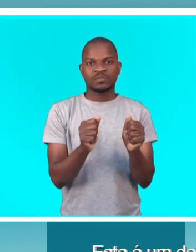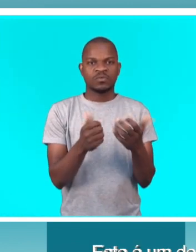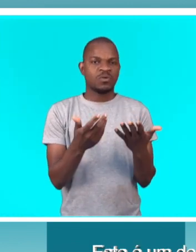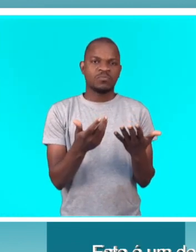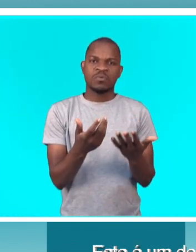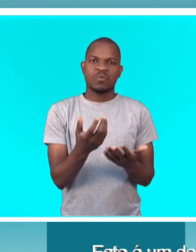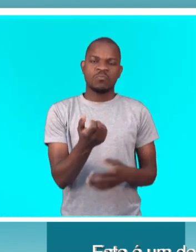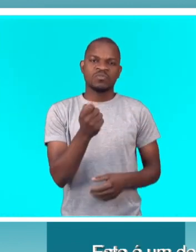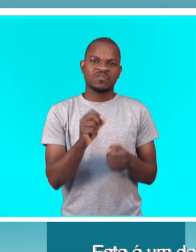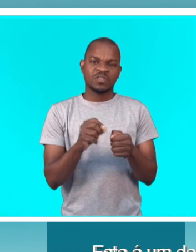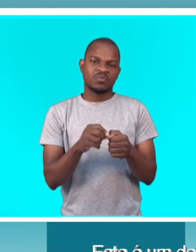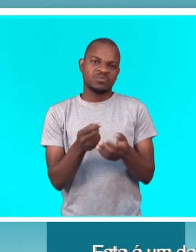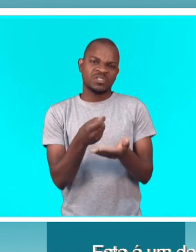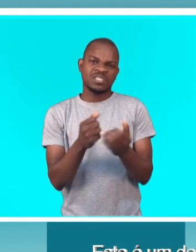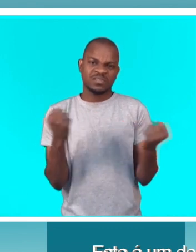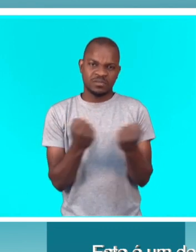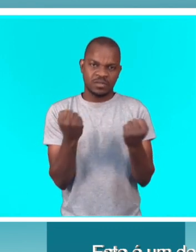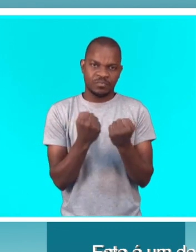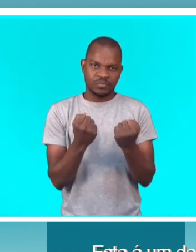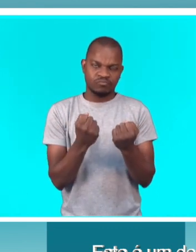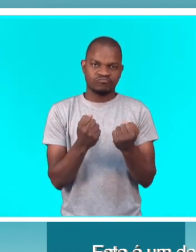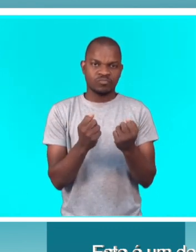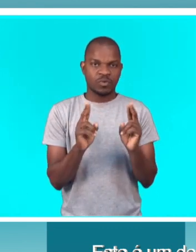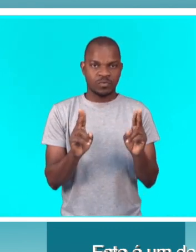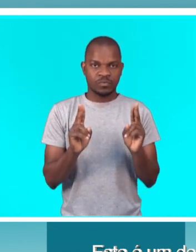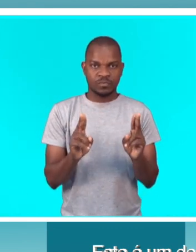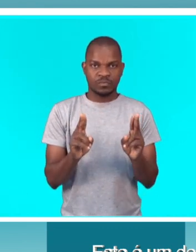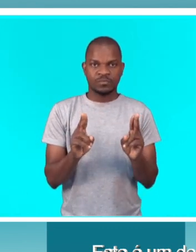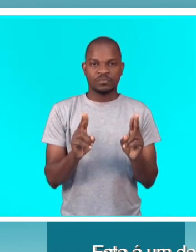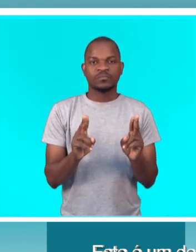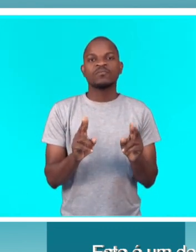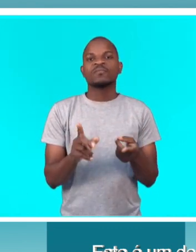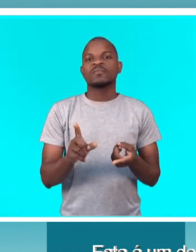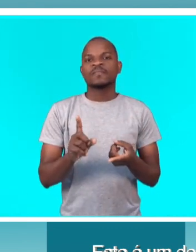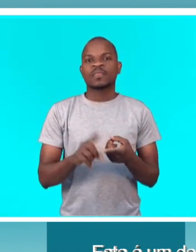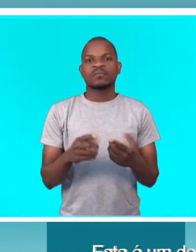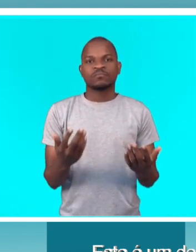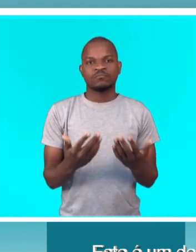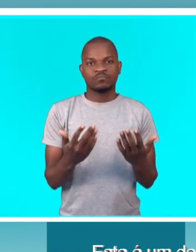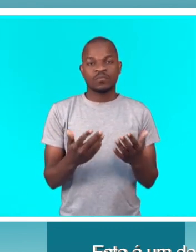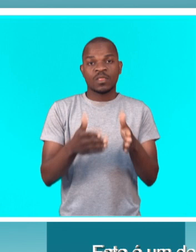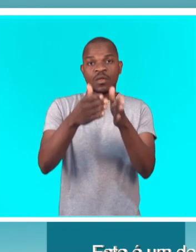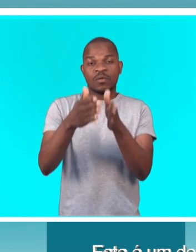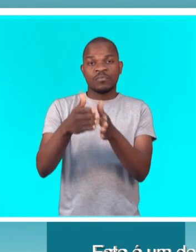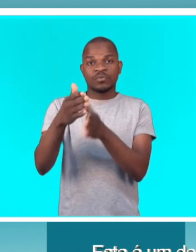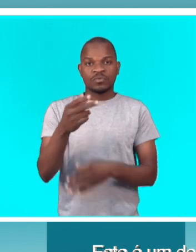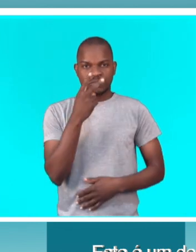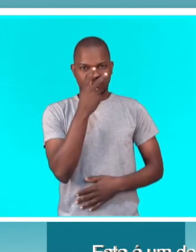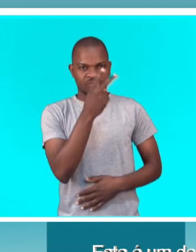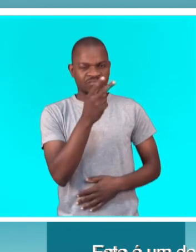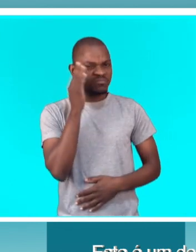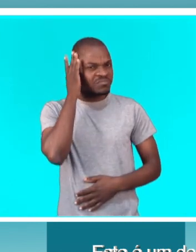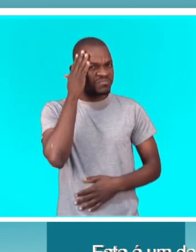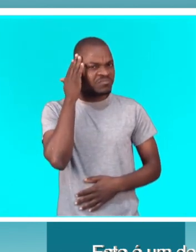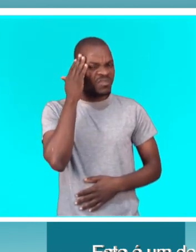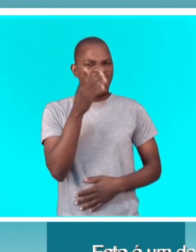ser um sketch, um desenho rápido, que para quem vê não pode achar